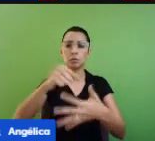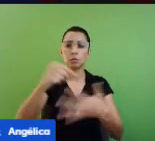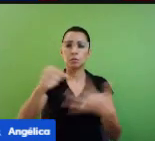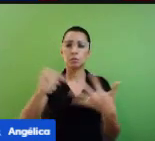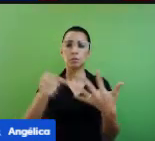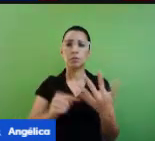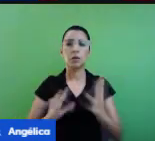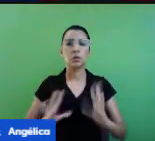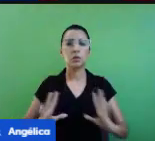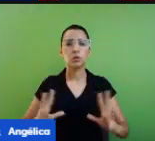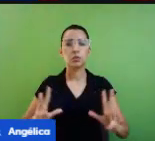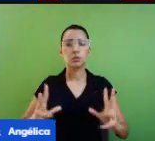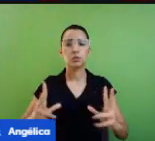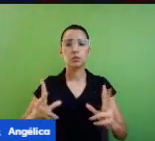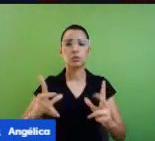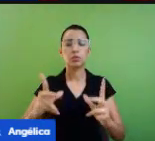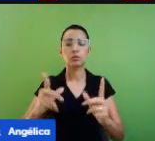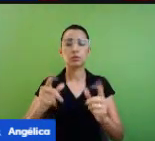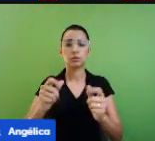todas essas